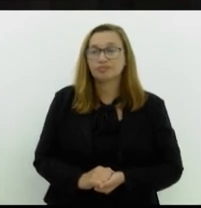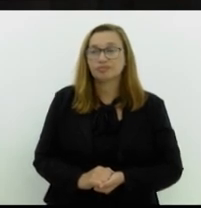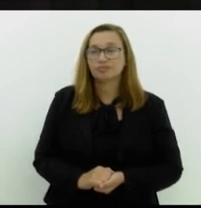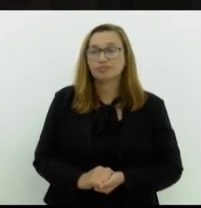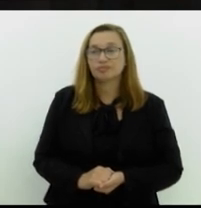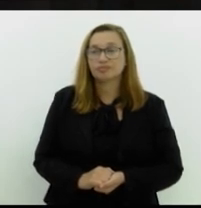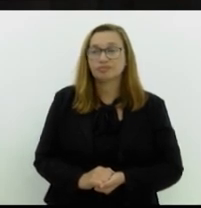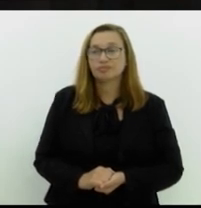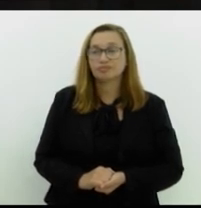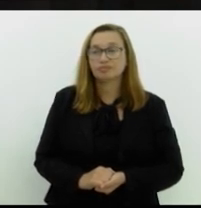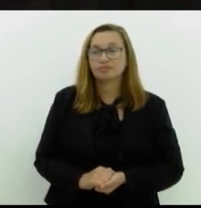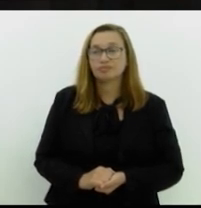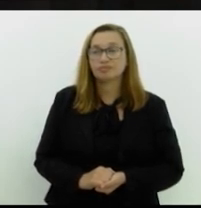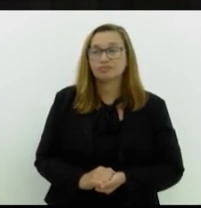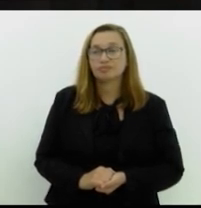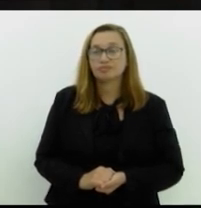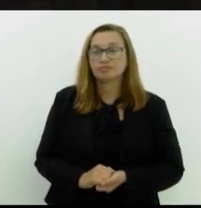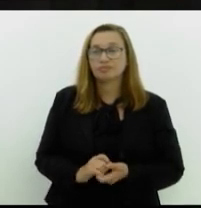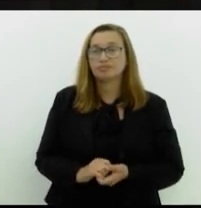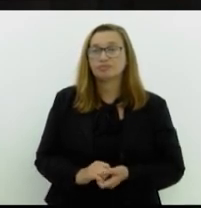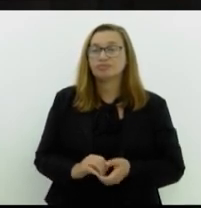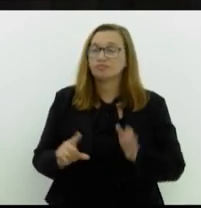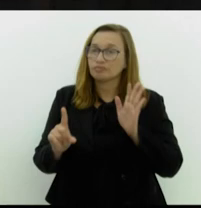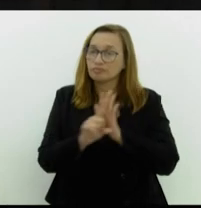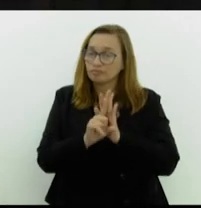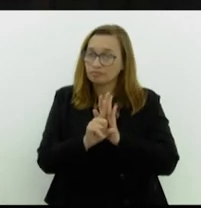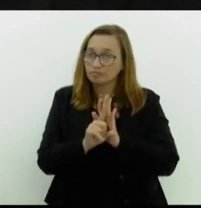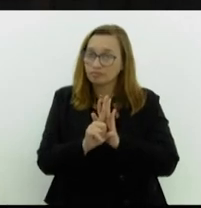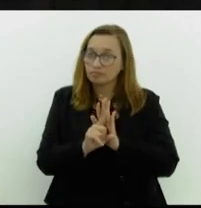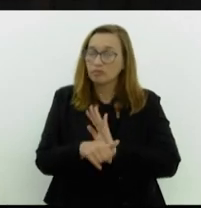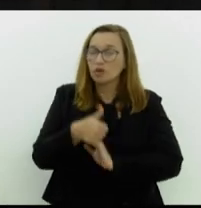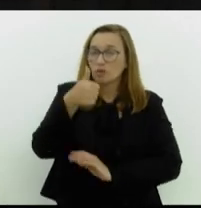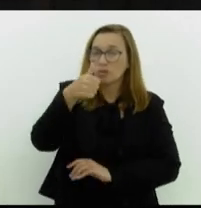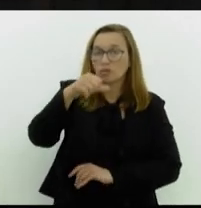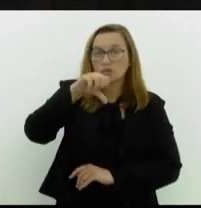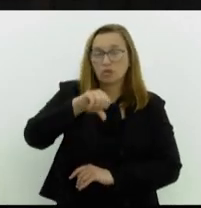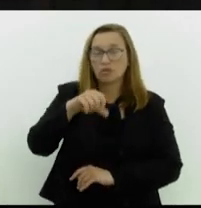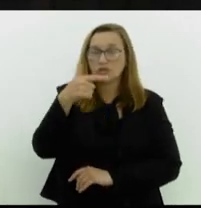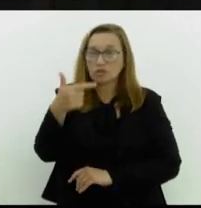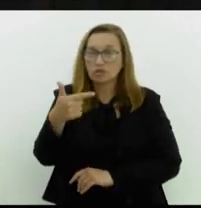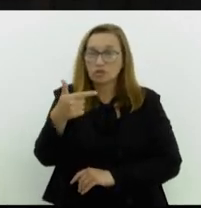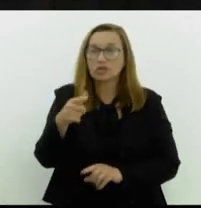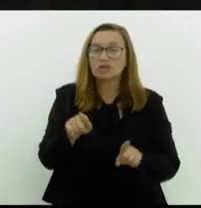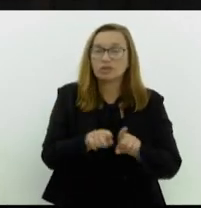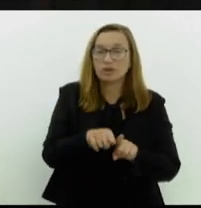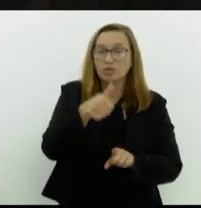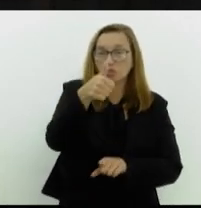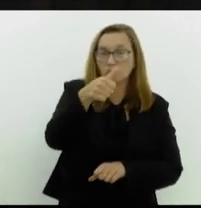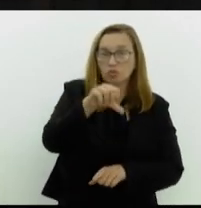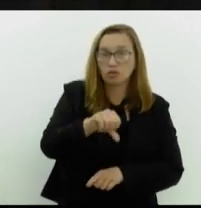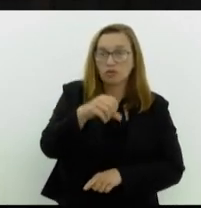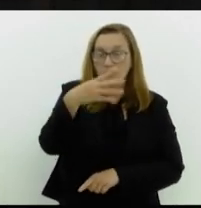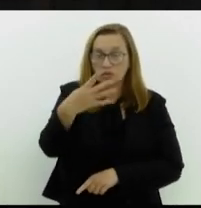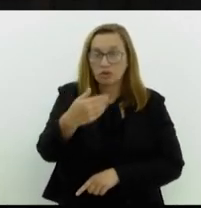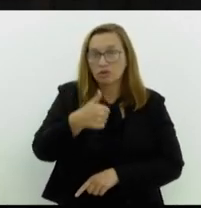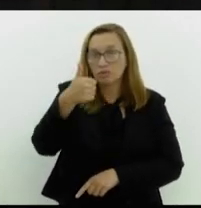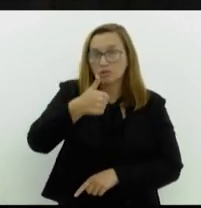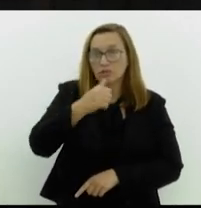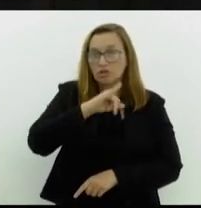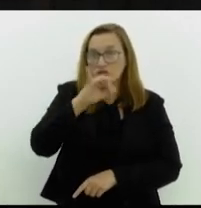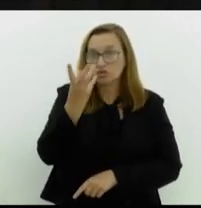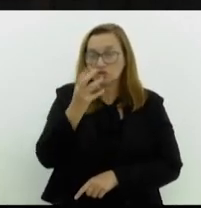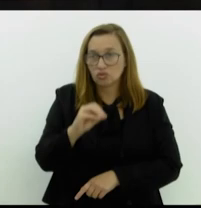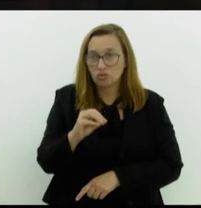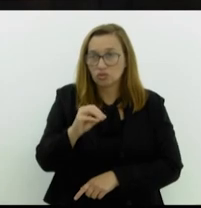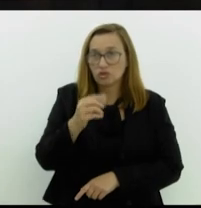fez sancionar a lei 192 e 194 de 1º de julho